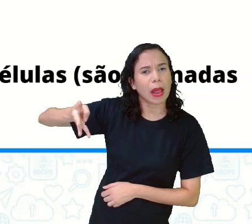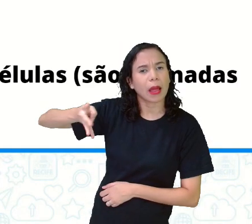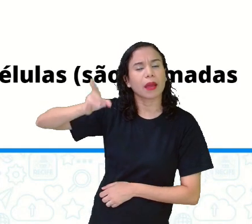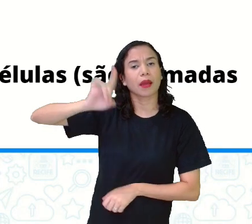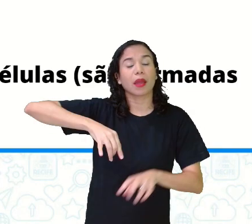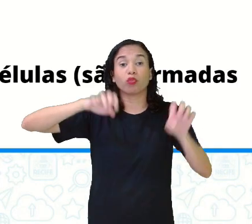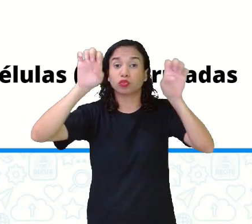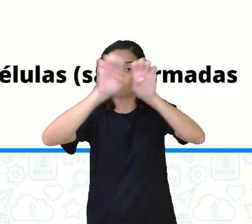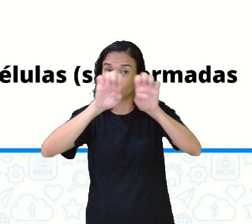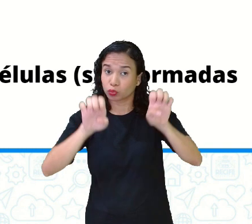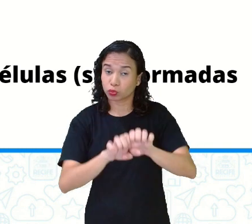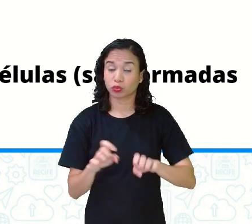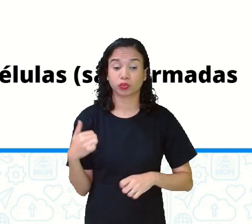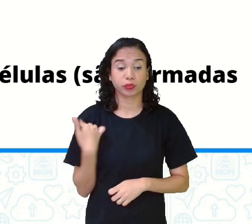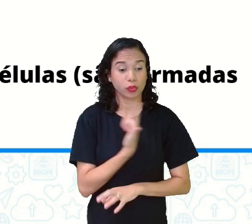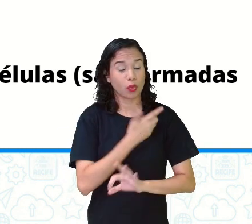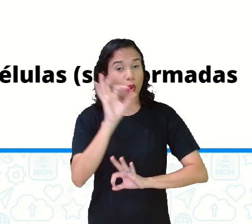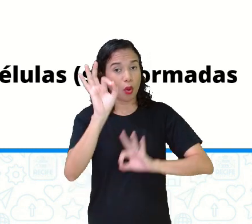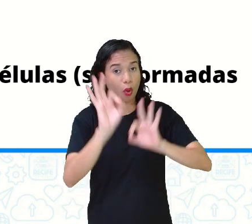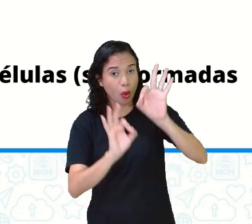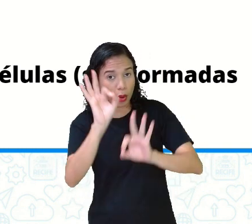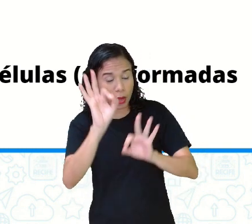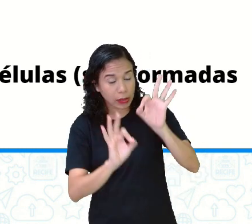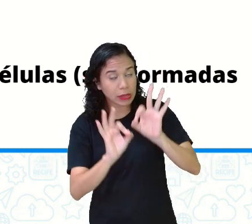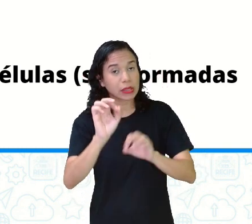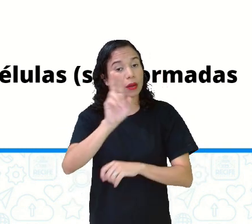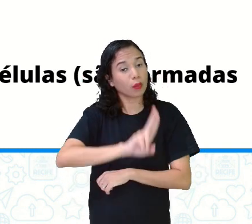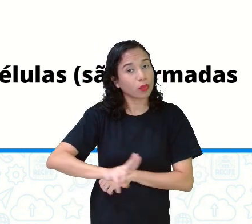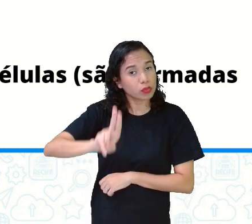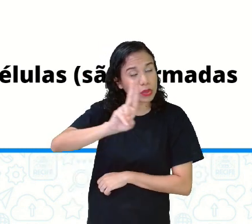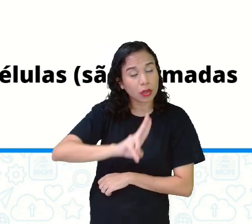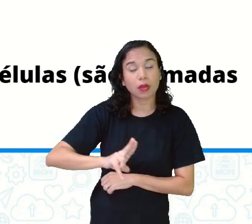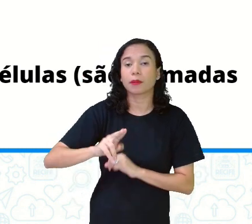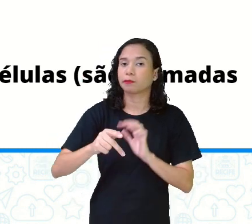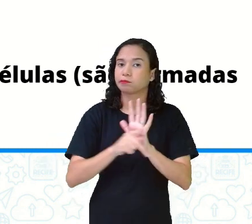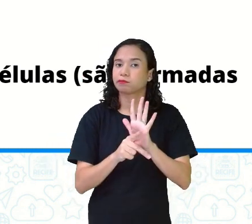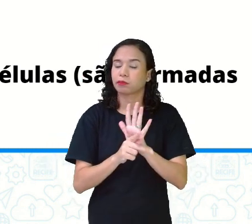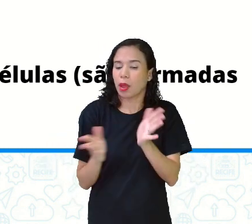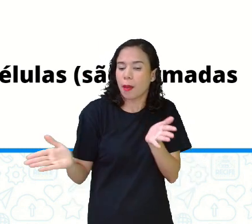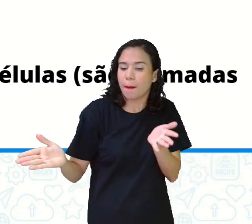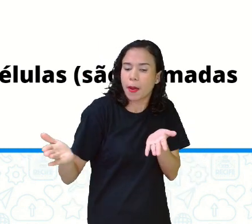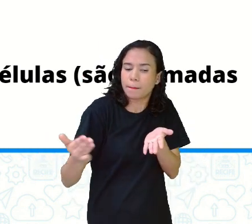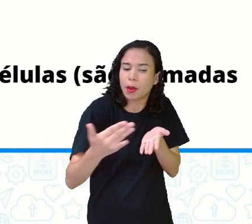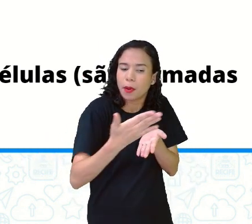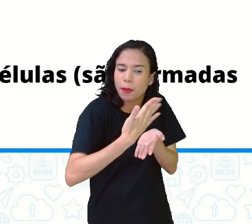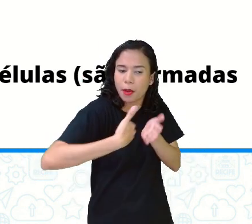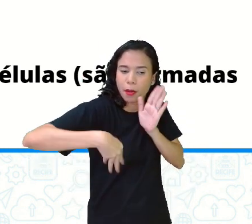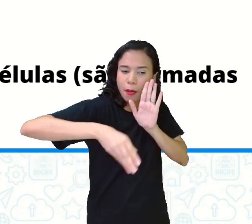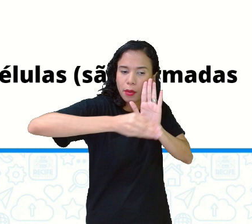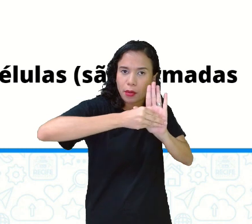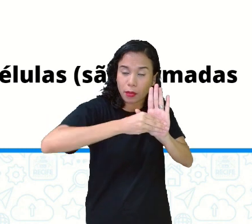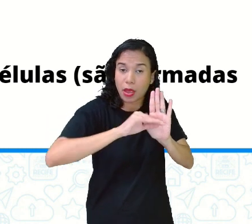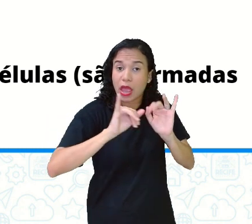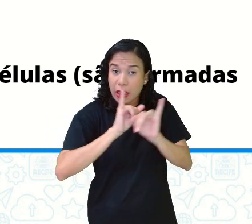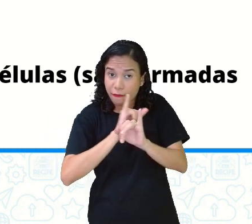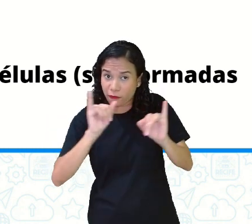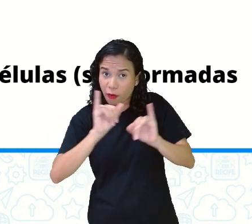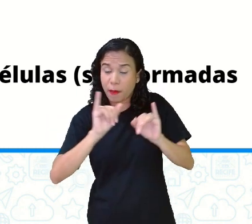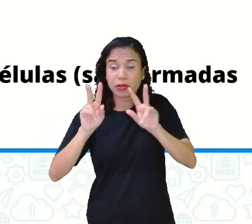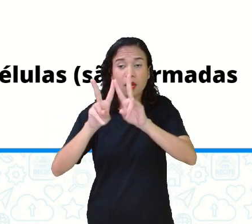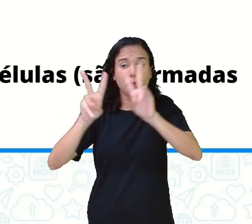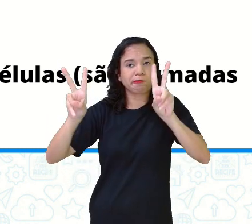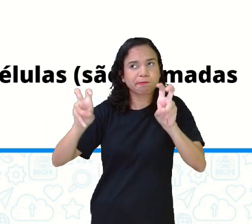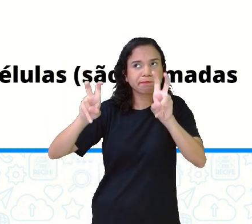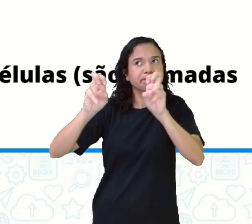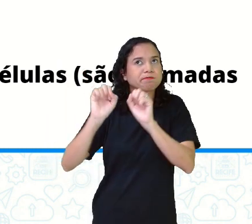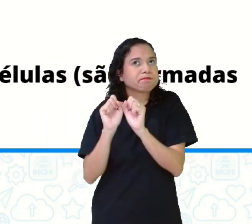estrutura que organizamos é uma estrutura que utilizamos para organizar dados, que são informações sobre determinado